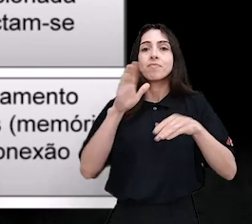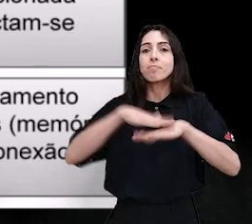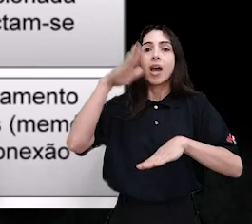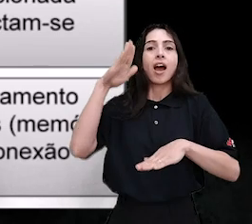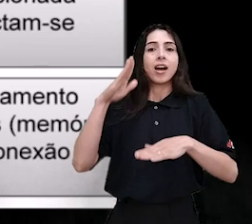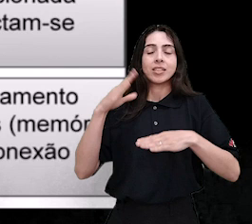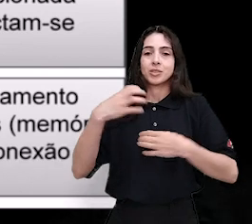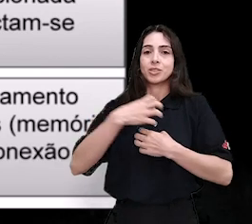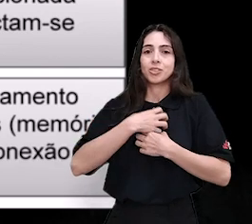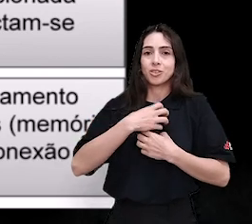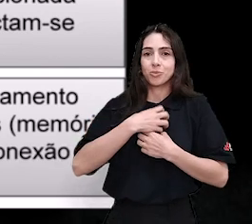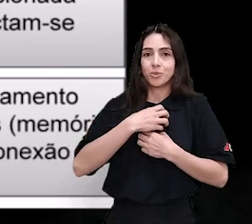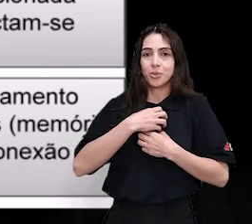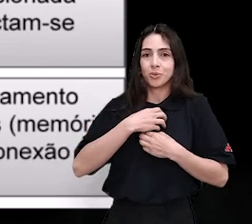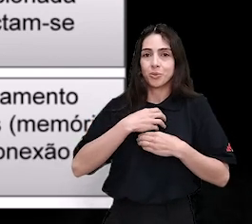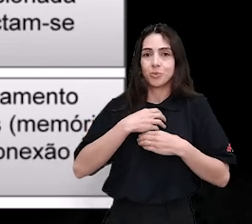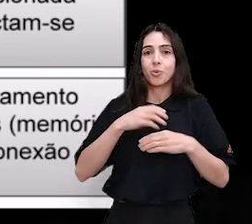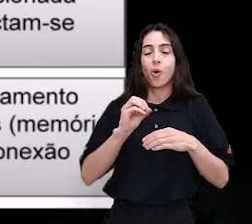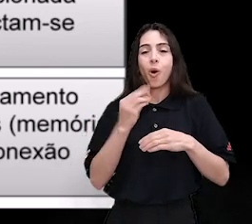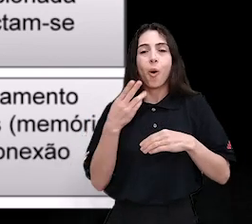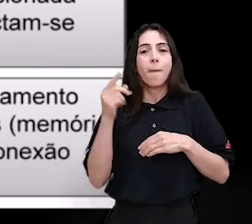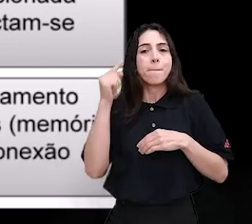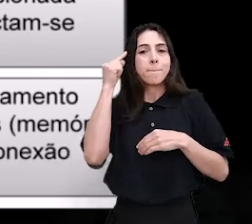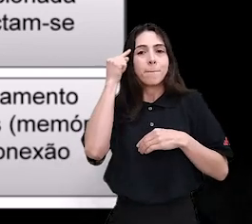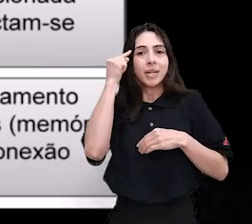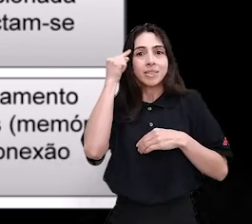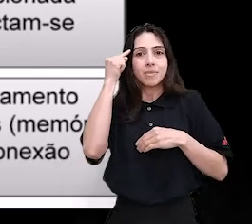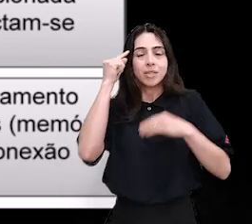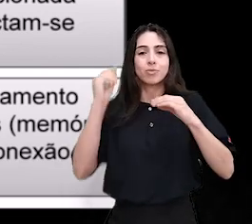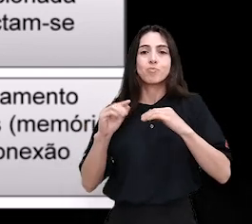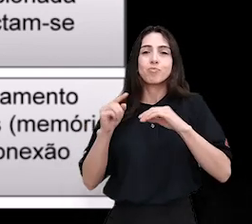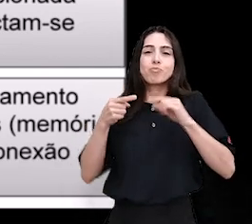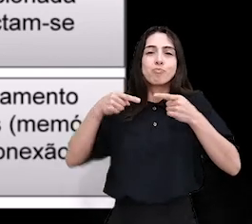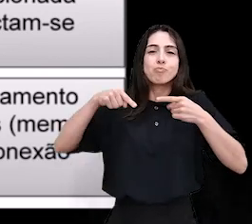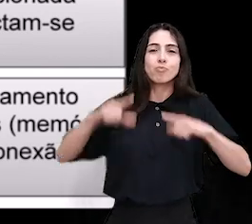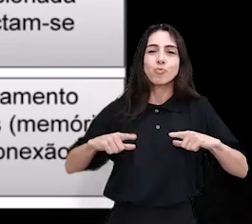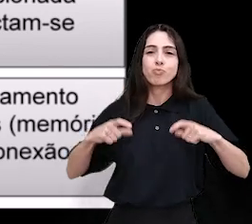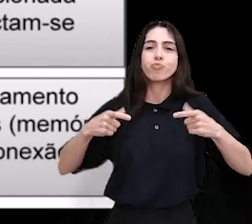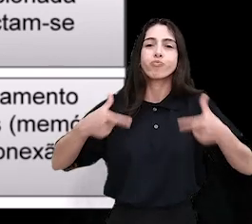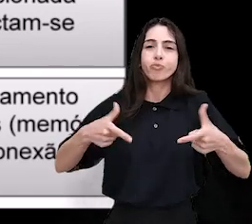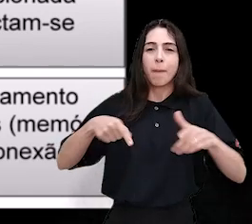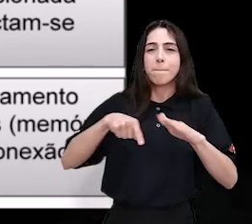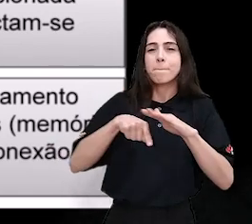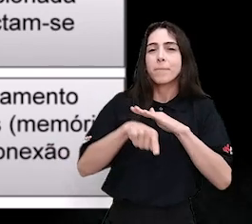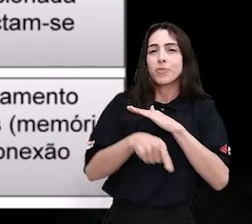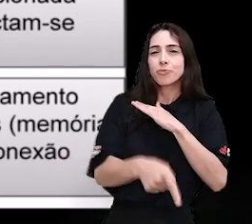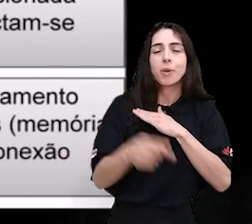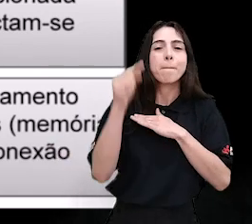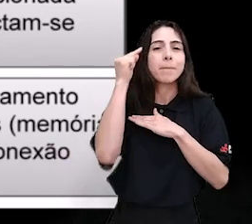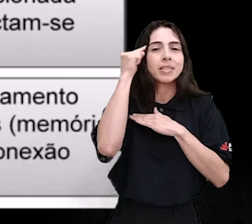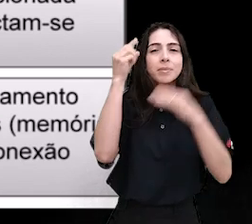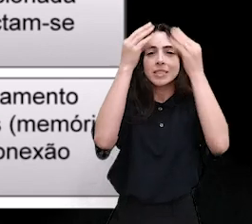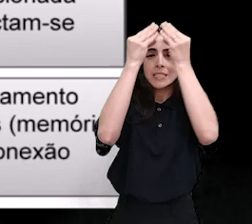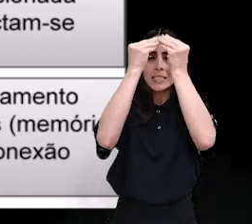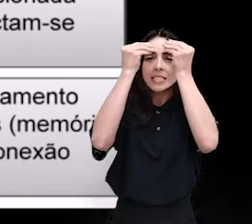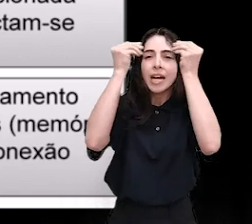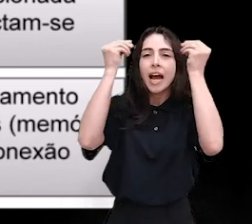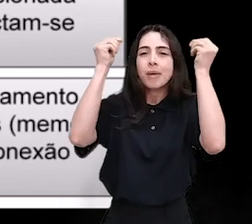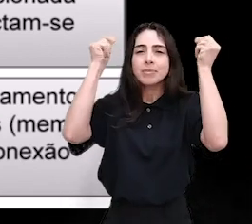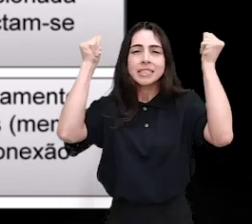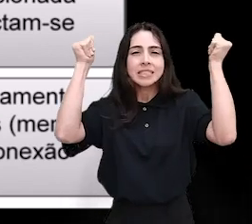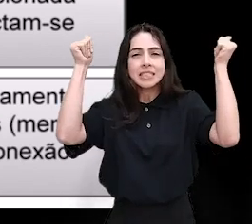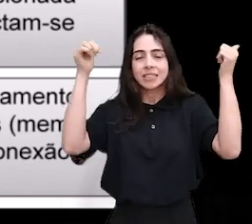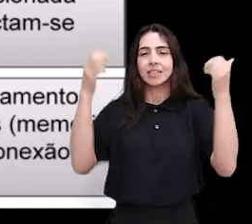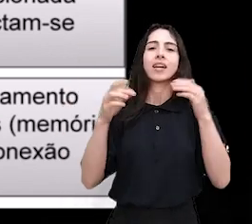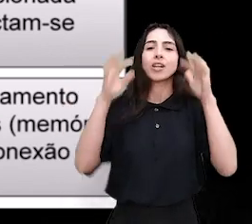não fazem processamento sensorial nem motor. São atividades psíquicas superiores, memória, processamento